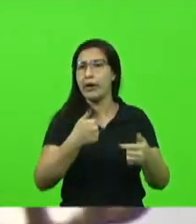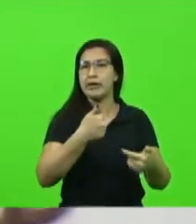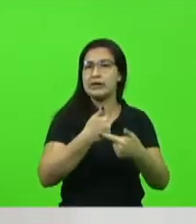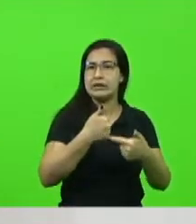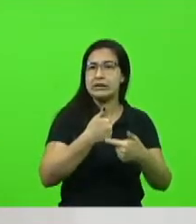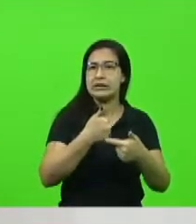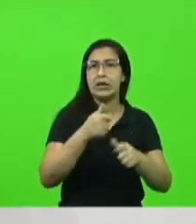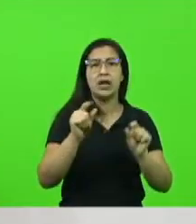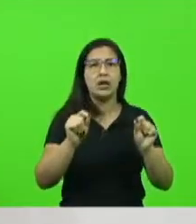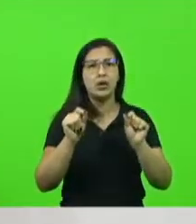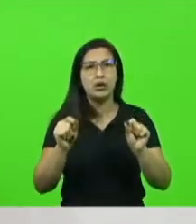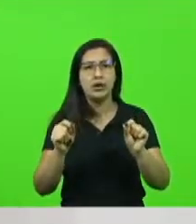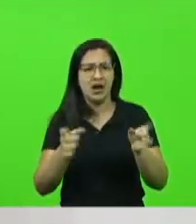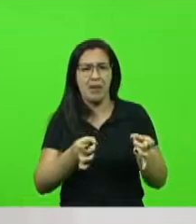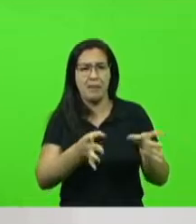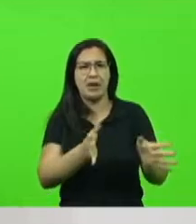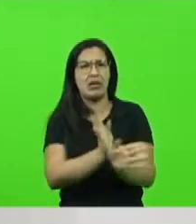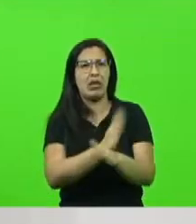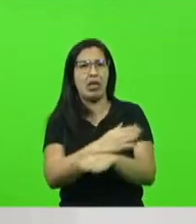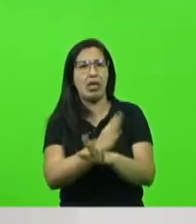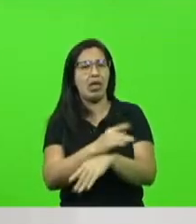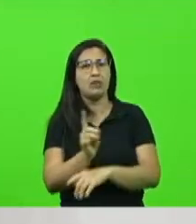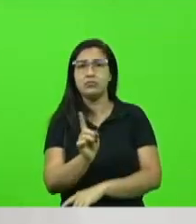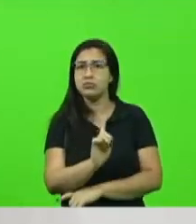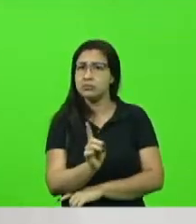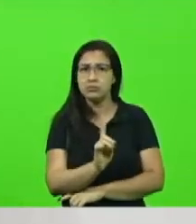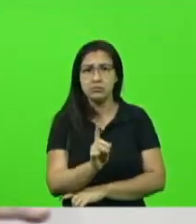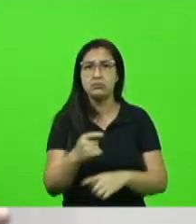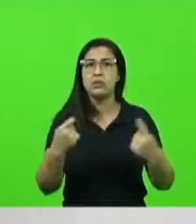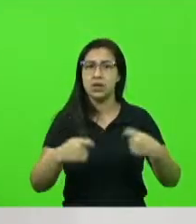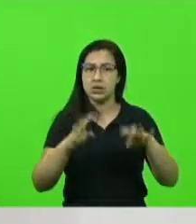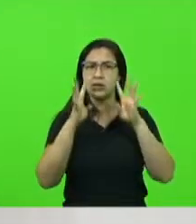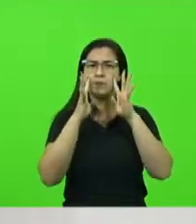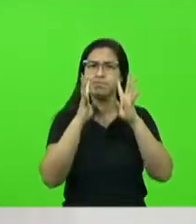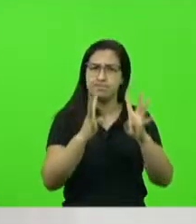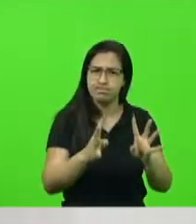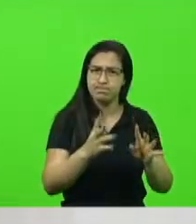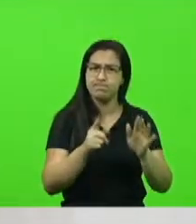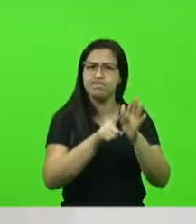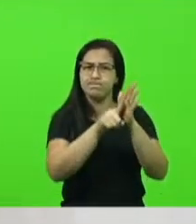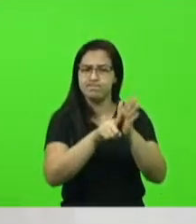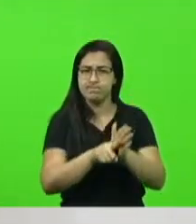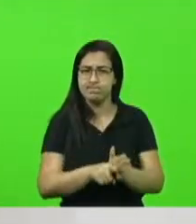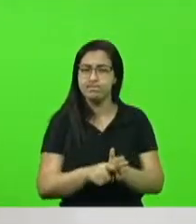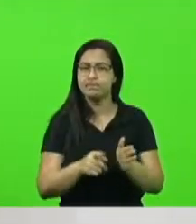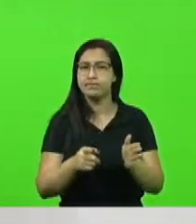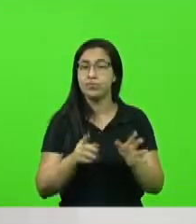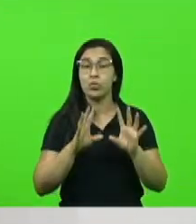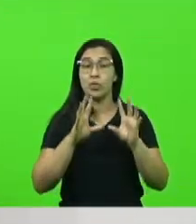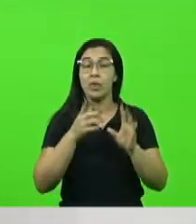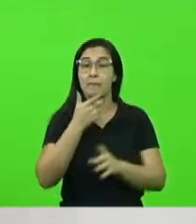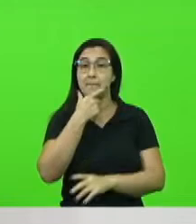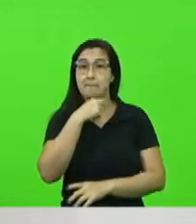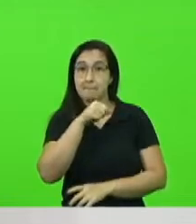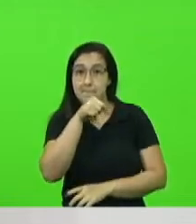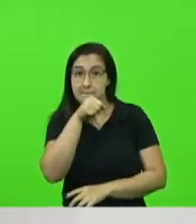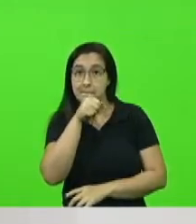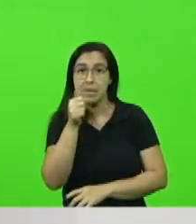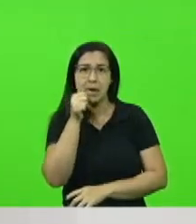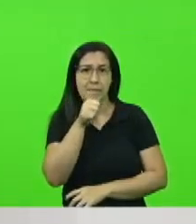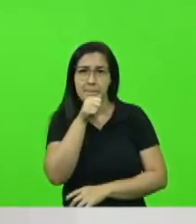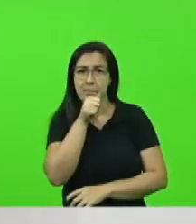deixar abandonada essa situação. Aí, quando chegava, porque todo pai, daí